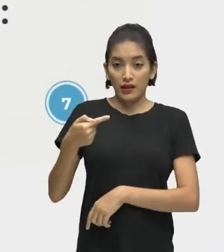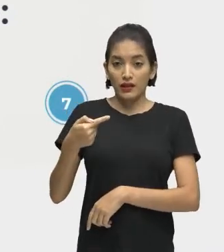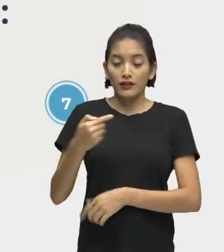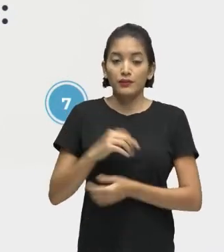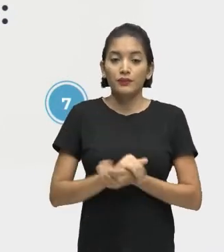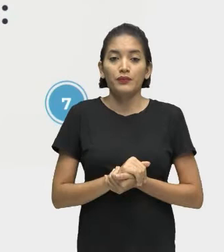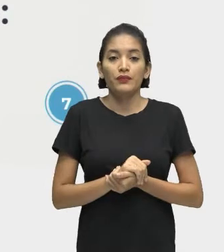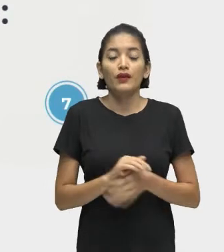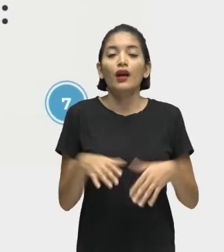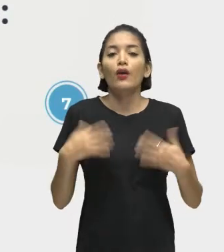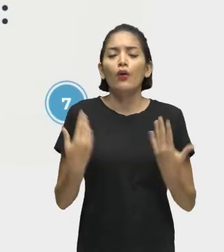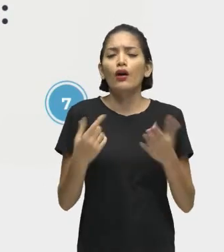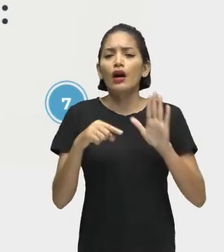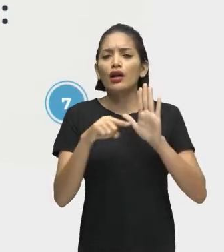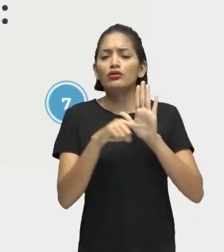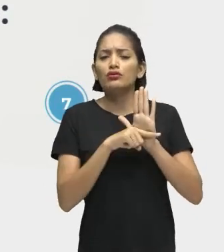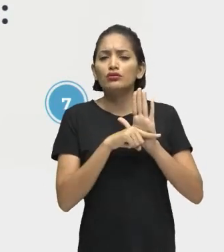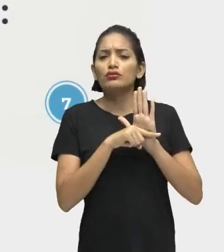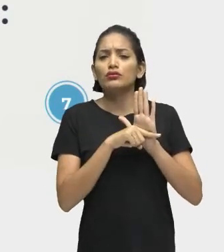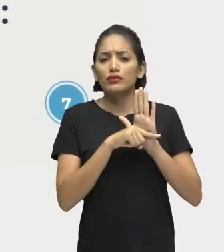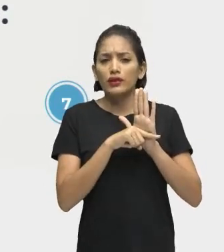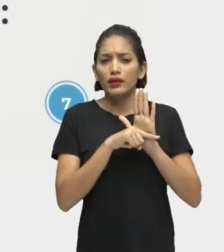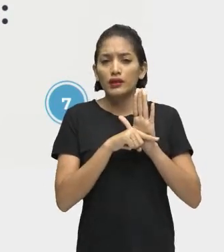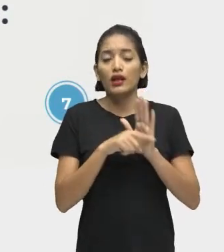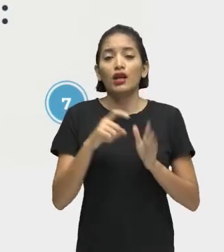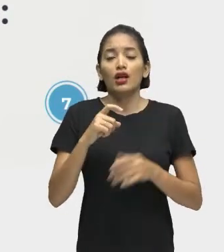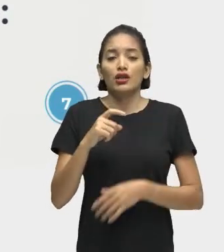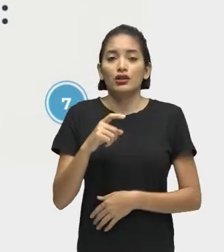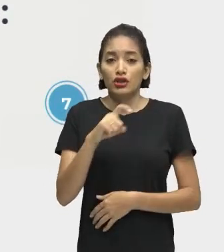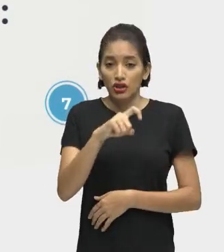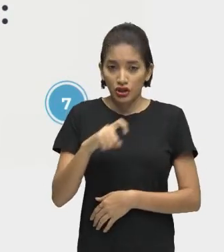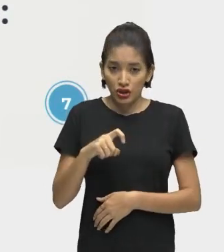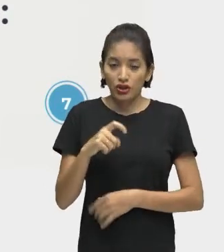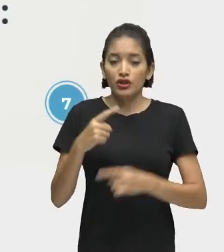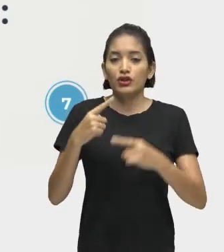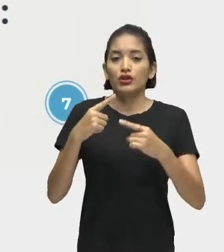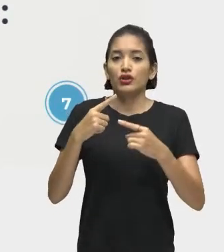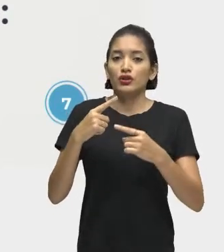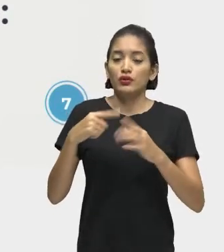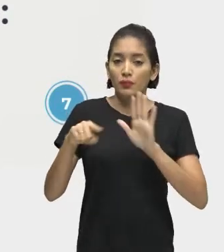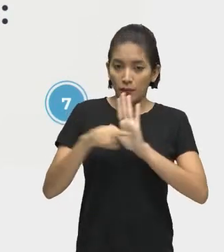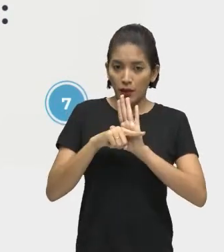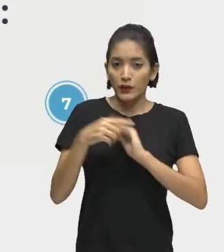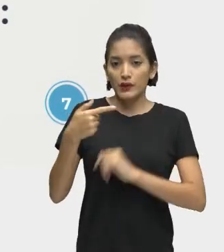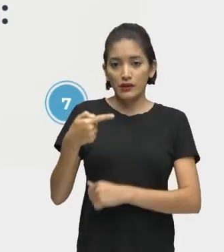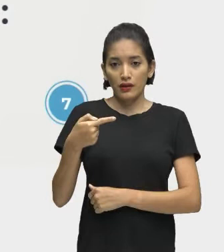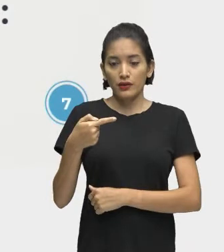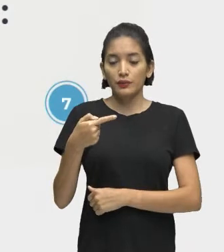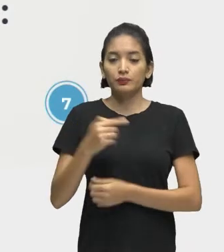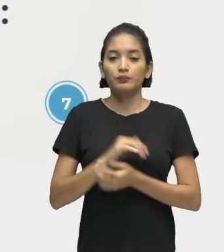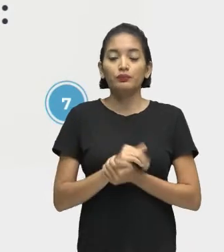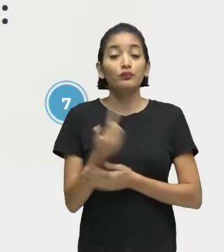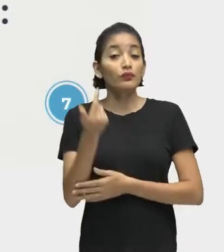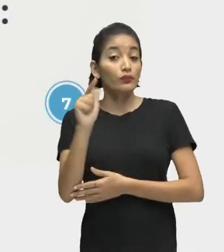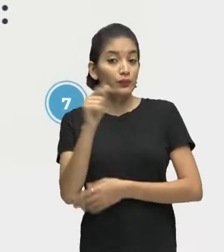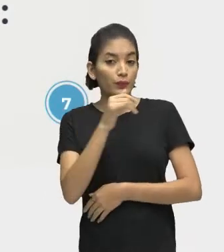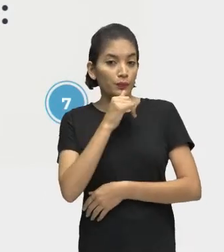número x e o número 7 vai ser x menos 7. Outro